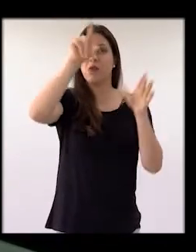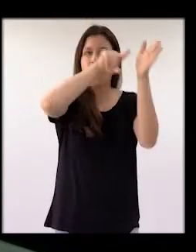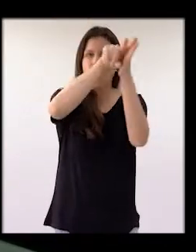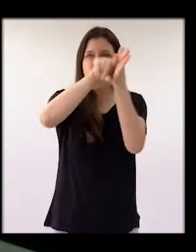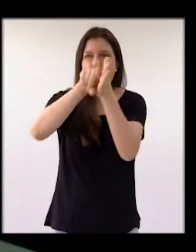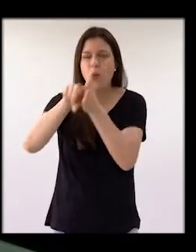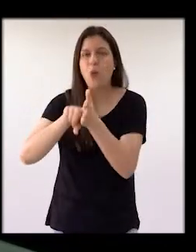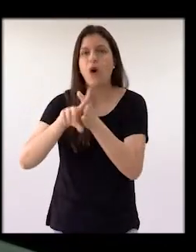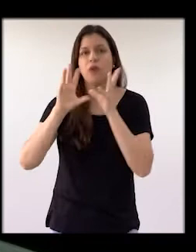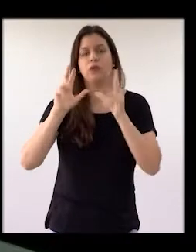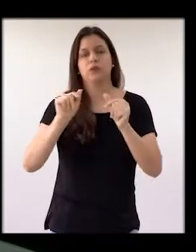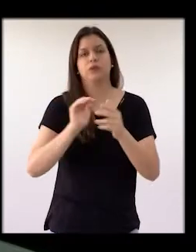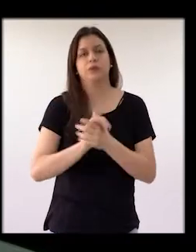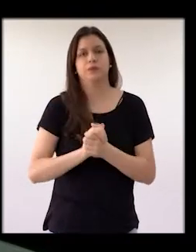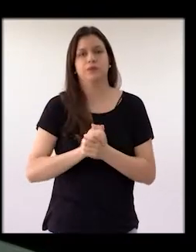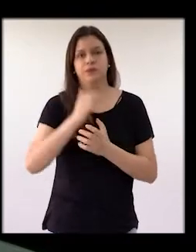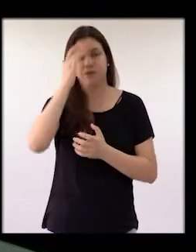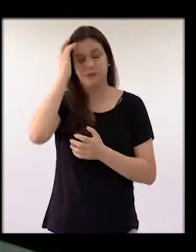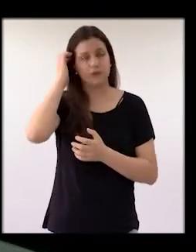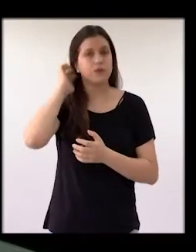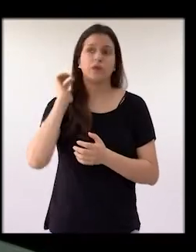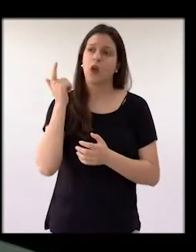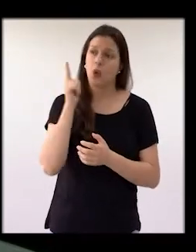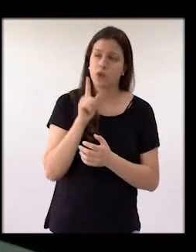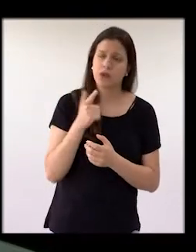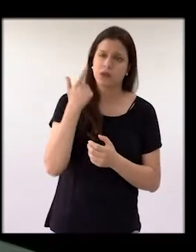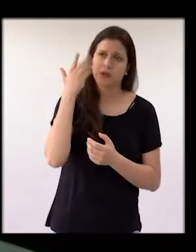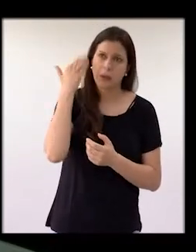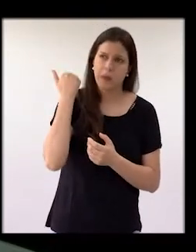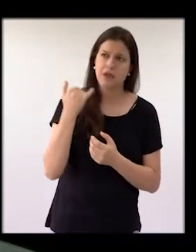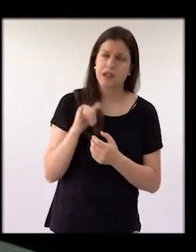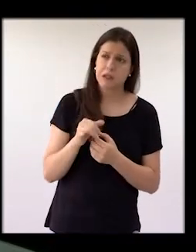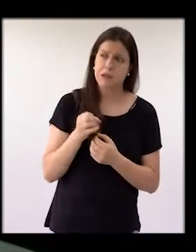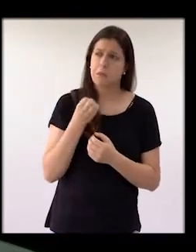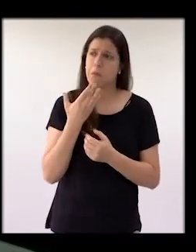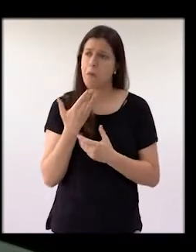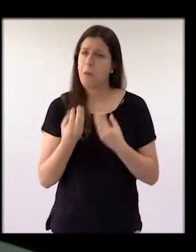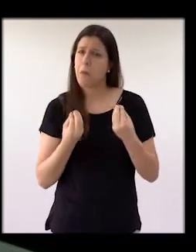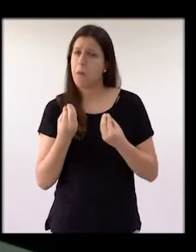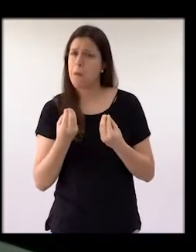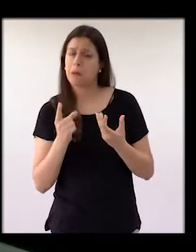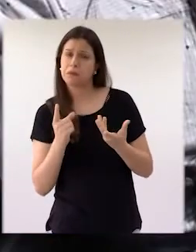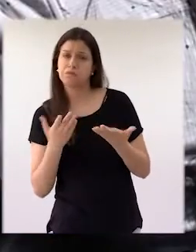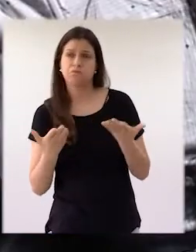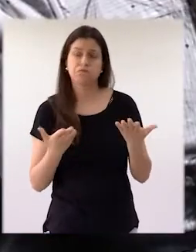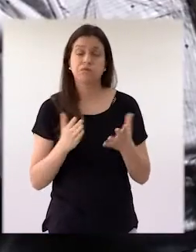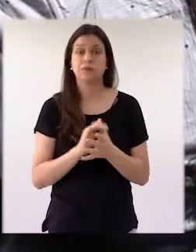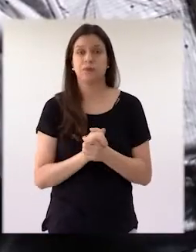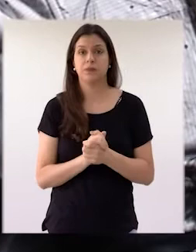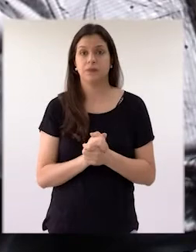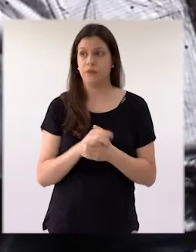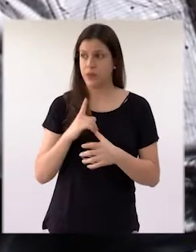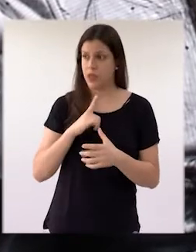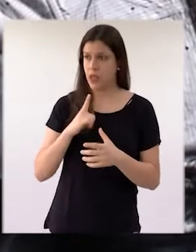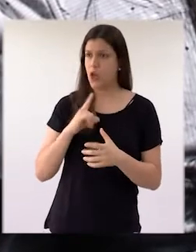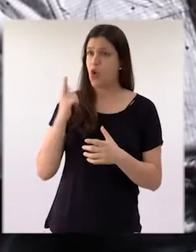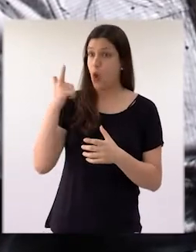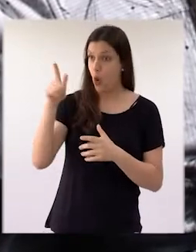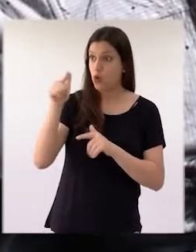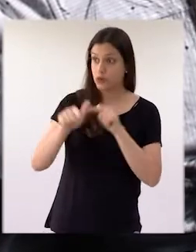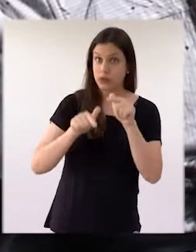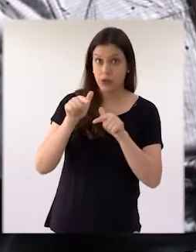a nível Brasil para poder aplicar. Então, a gente separou nessas variáveis para poder estimar a eficiência. Então,